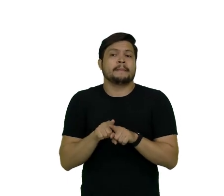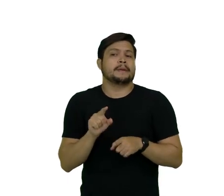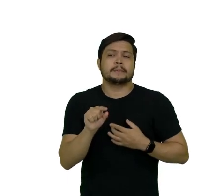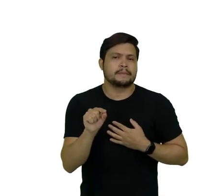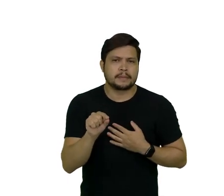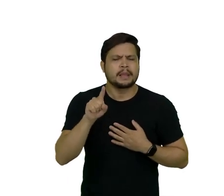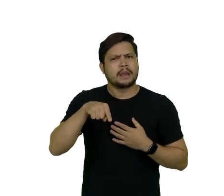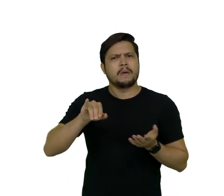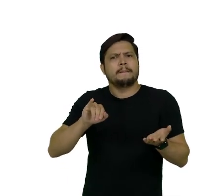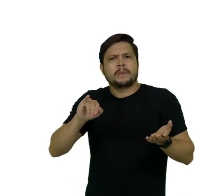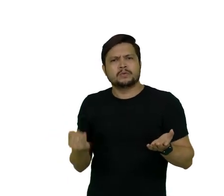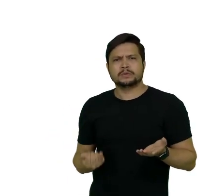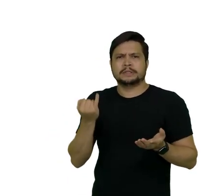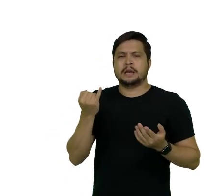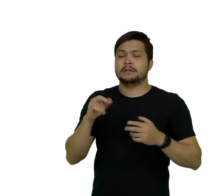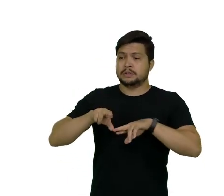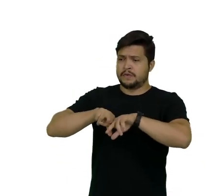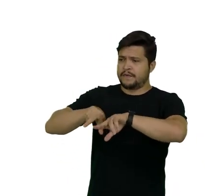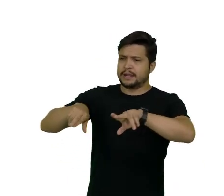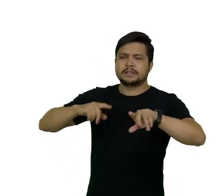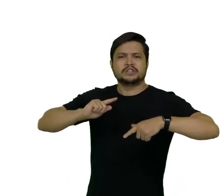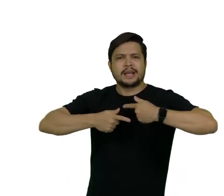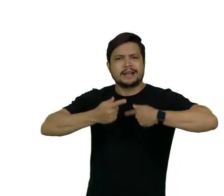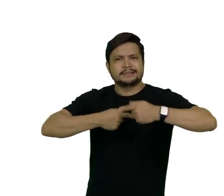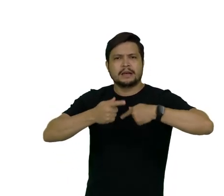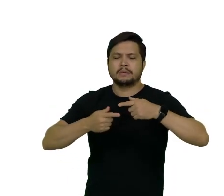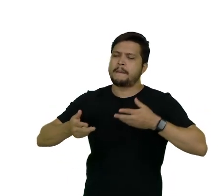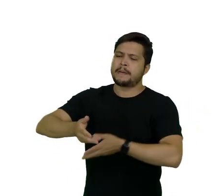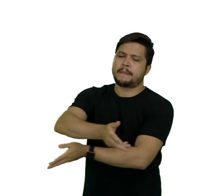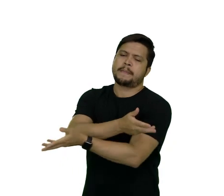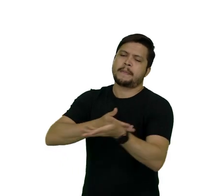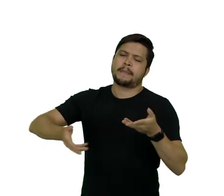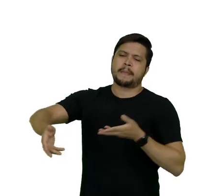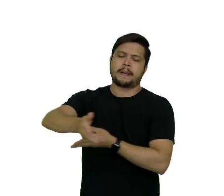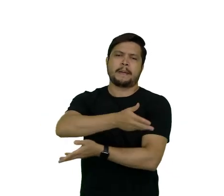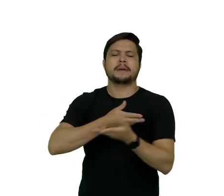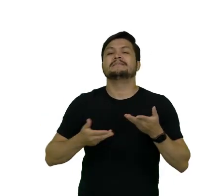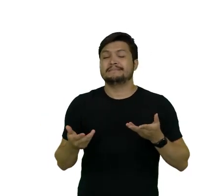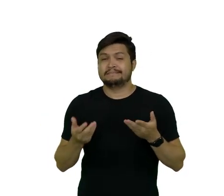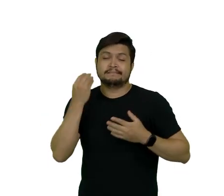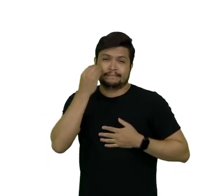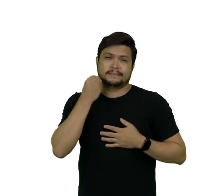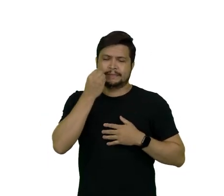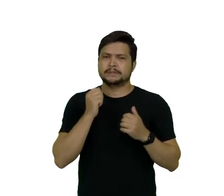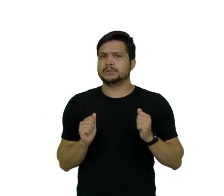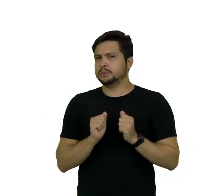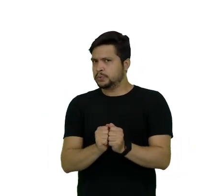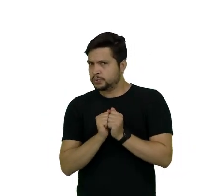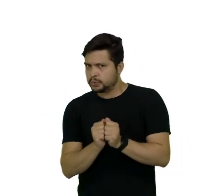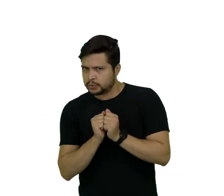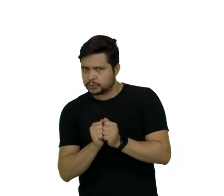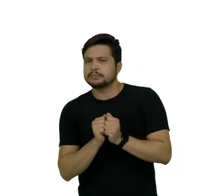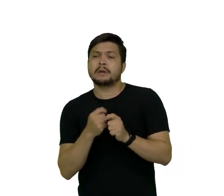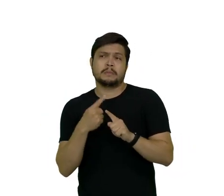há oportunidade das diferentes gerações estarem convivendo com suas dores e